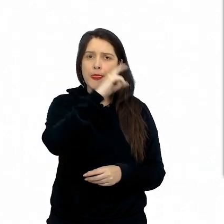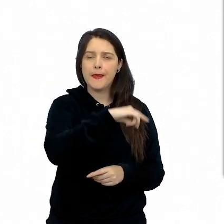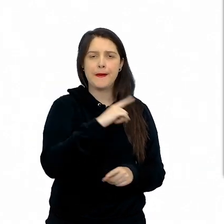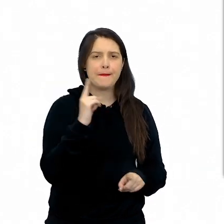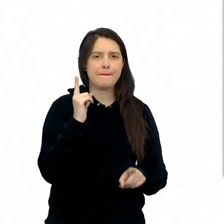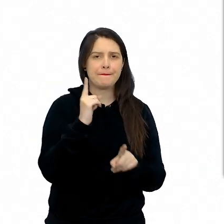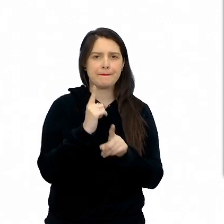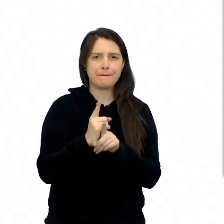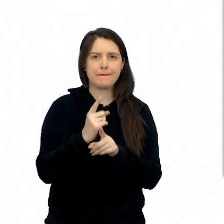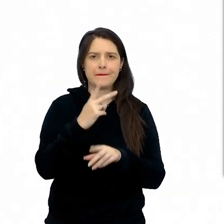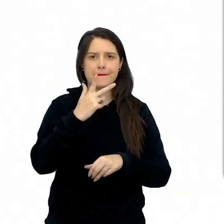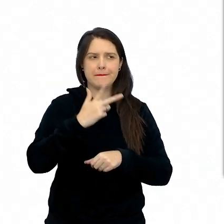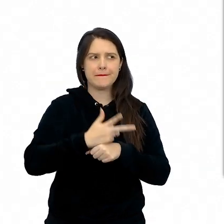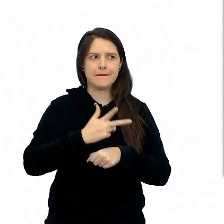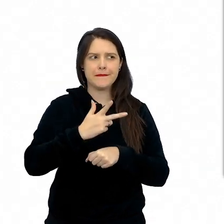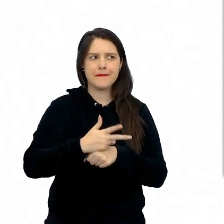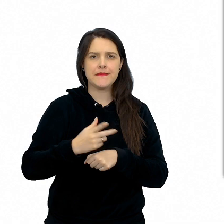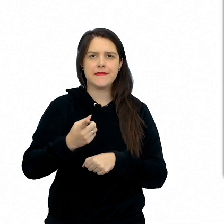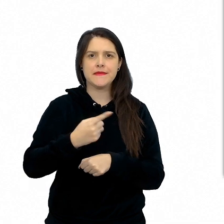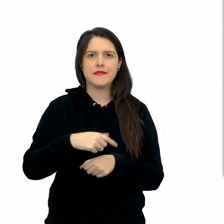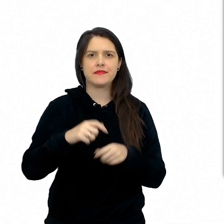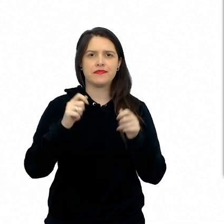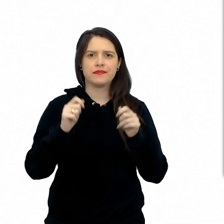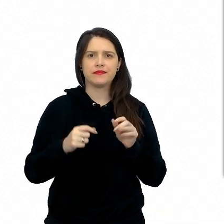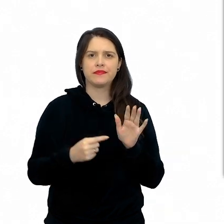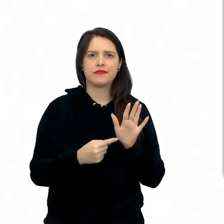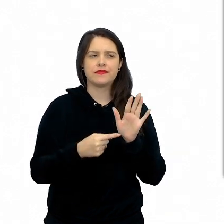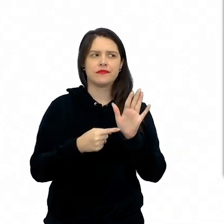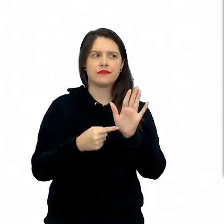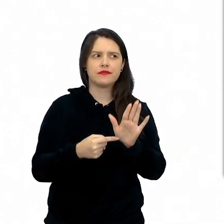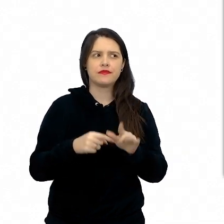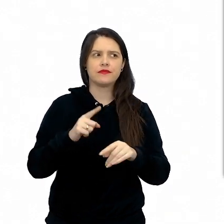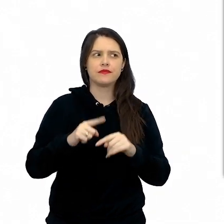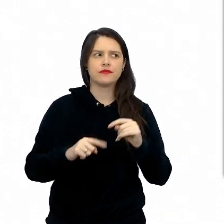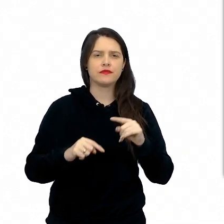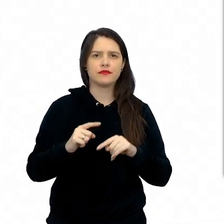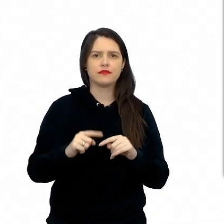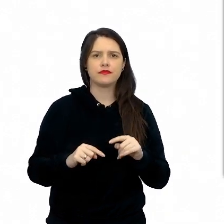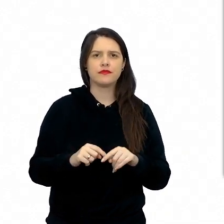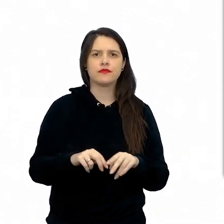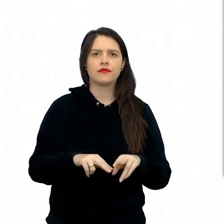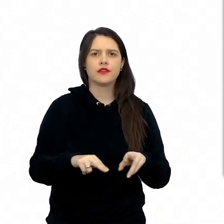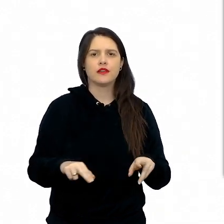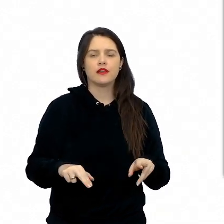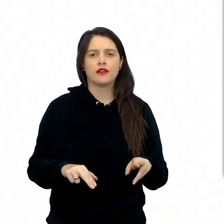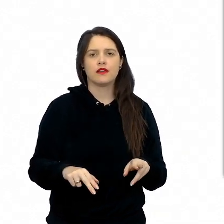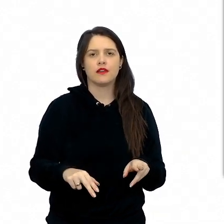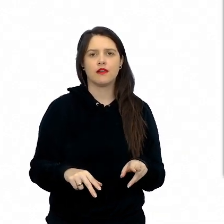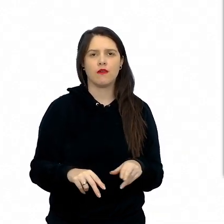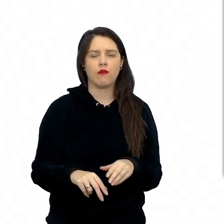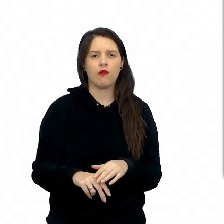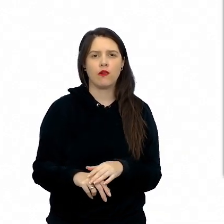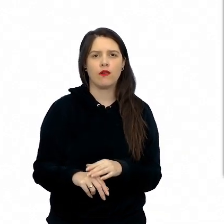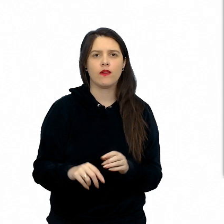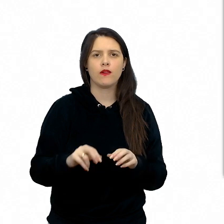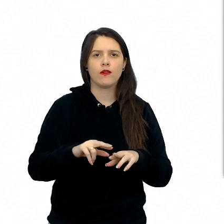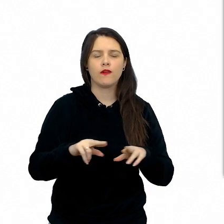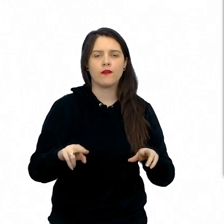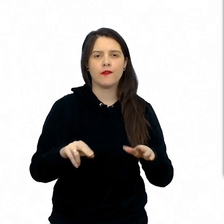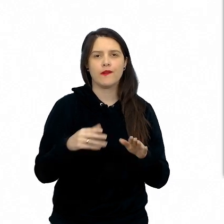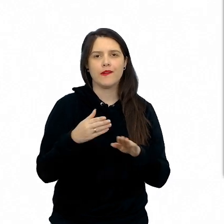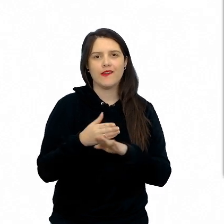essas gravações, nós vamos apresentar no próximo slide um caminho com a orientação para o